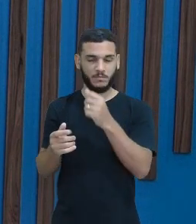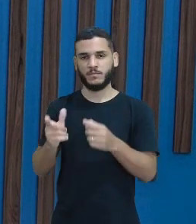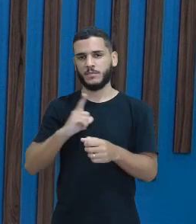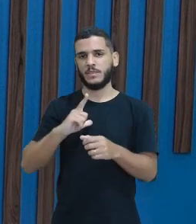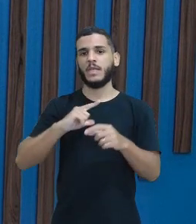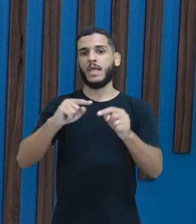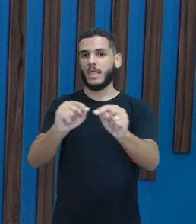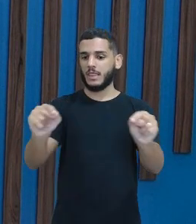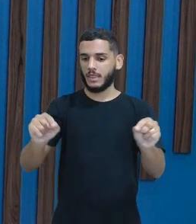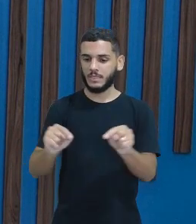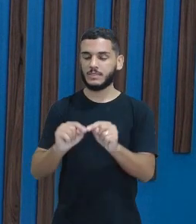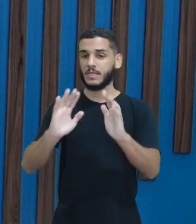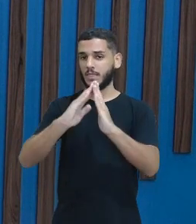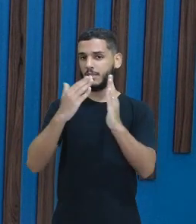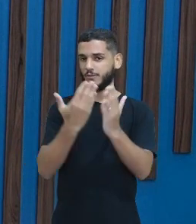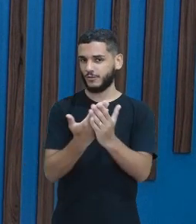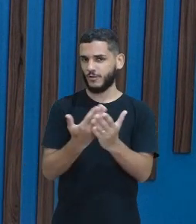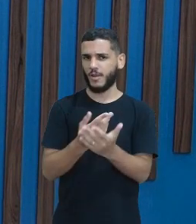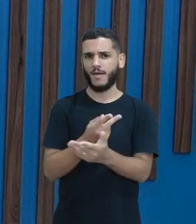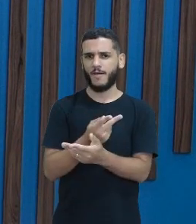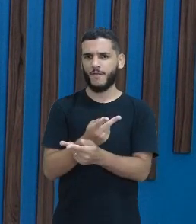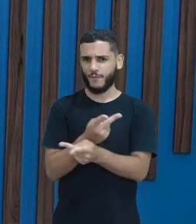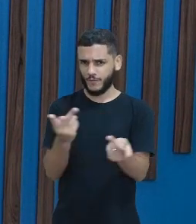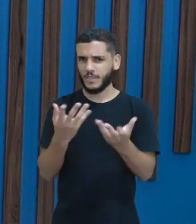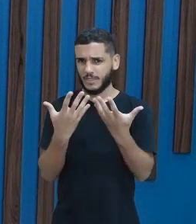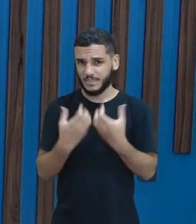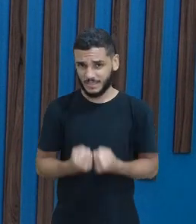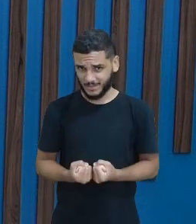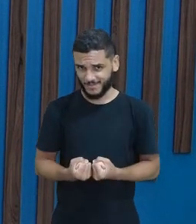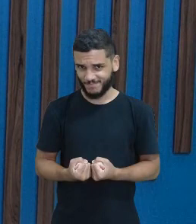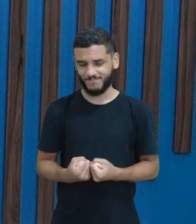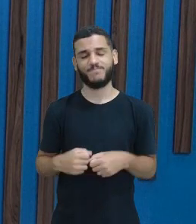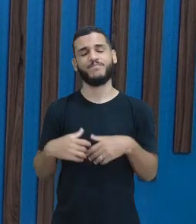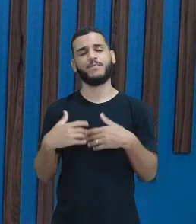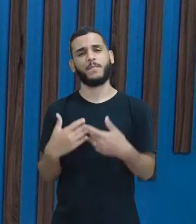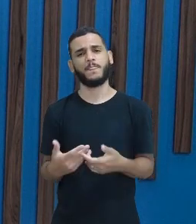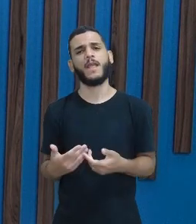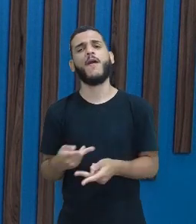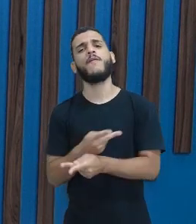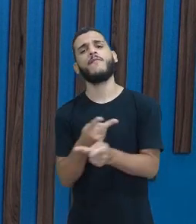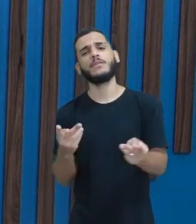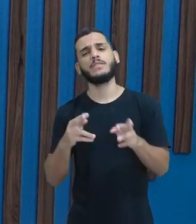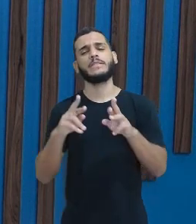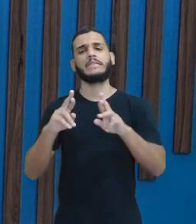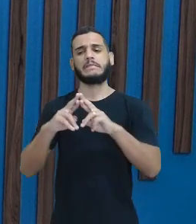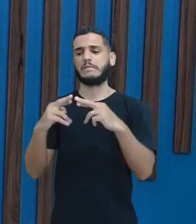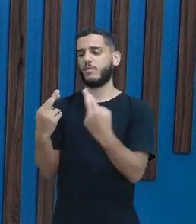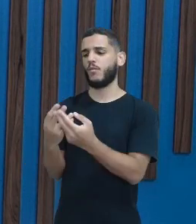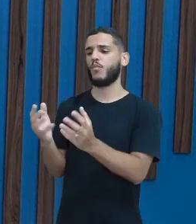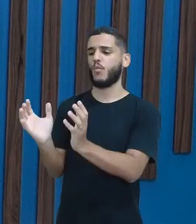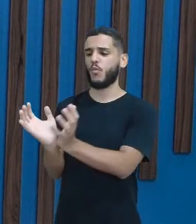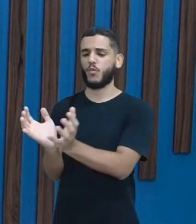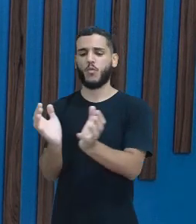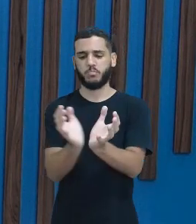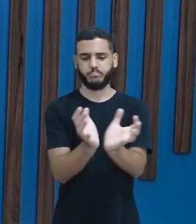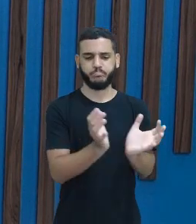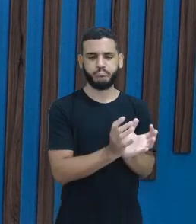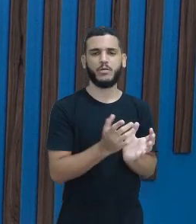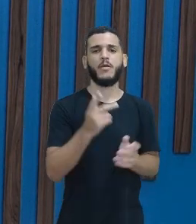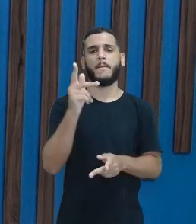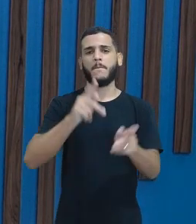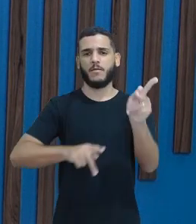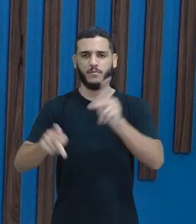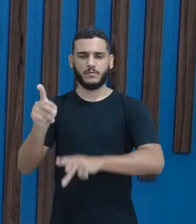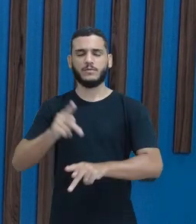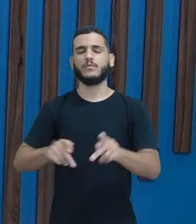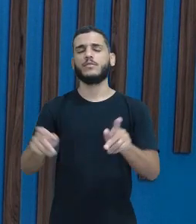Que tal? Topam? Vamos fazer. Vocês se reúnem, fazem grupo aí com a professora, com o professor